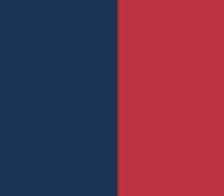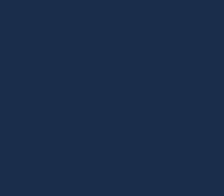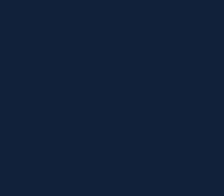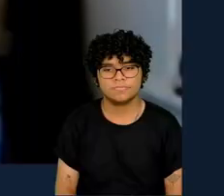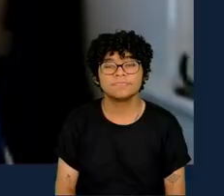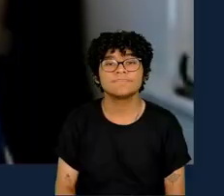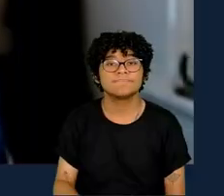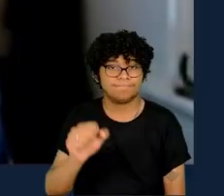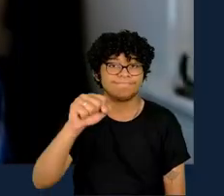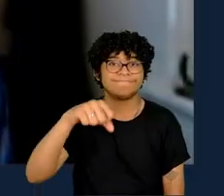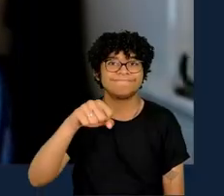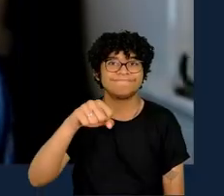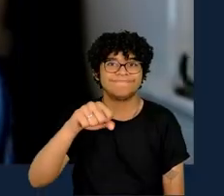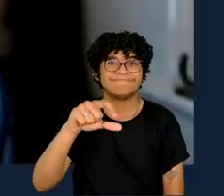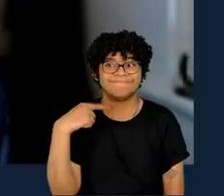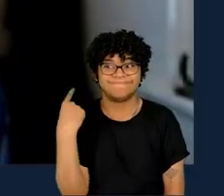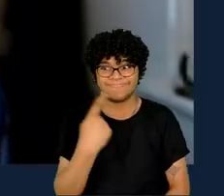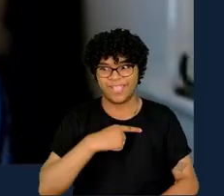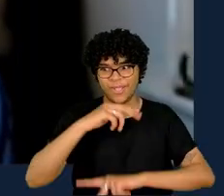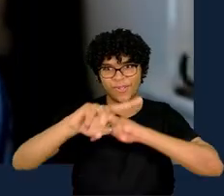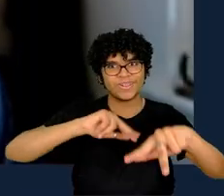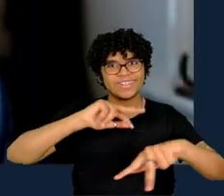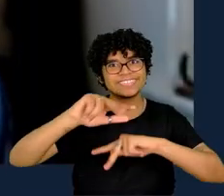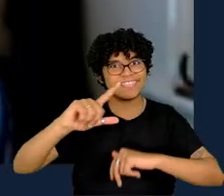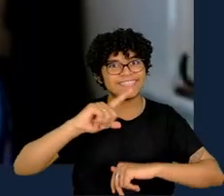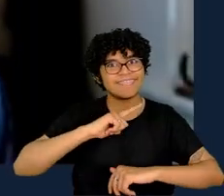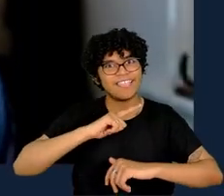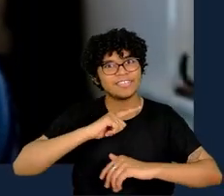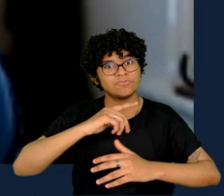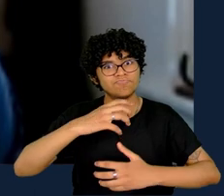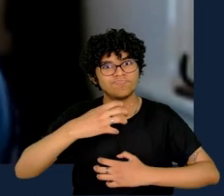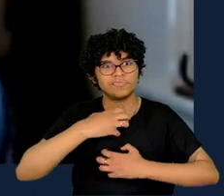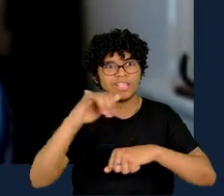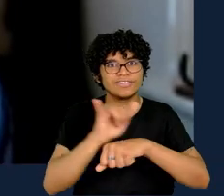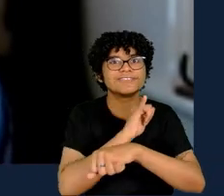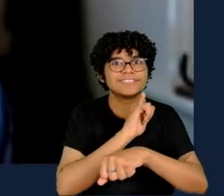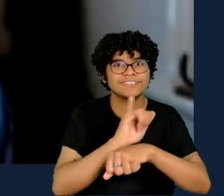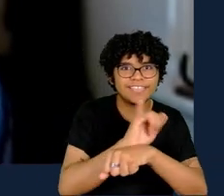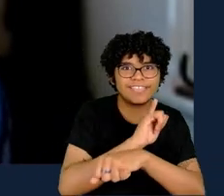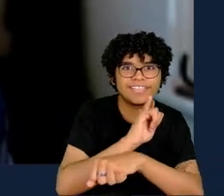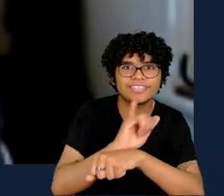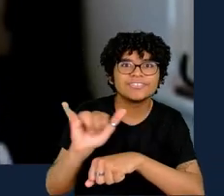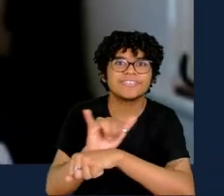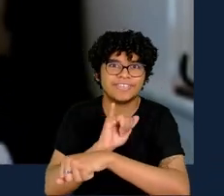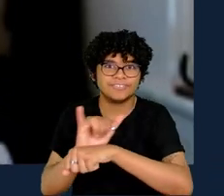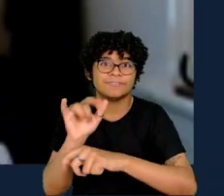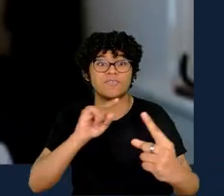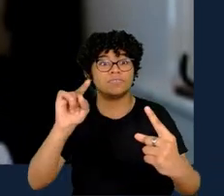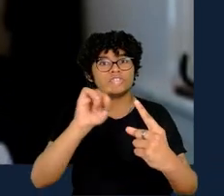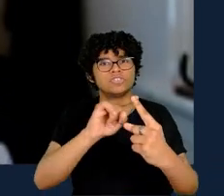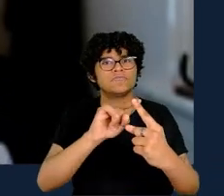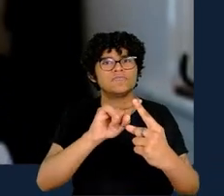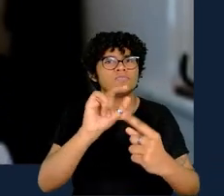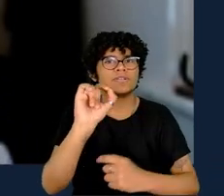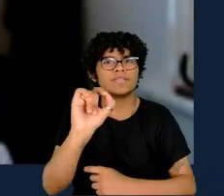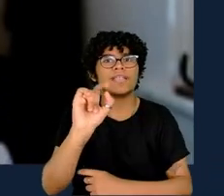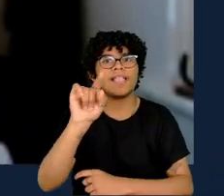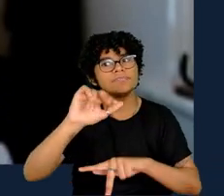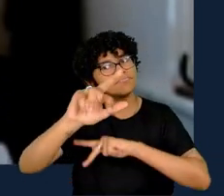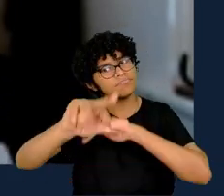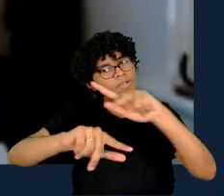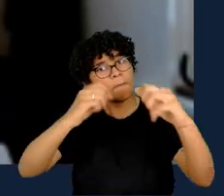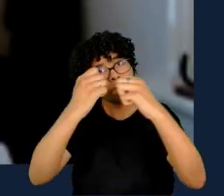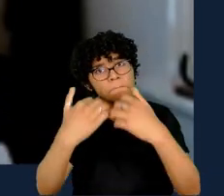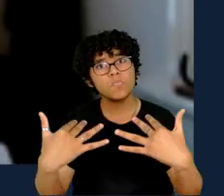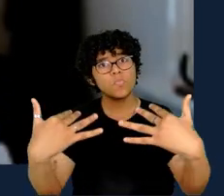Sim, nós usamos uma variedade de formatos. Eu acho que parte do objetivo ali é alcançar uma variedade de públicos,